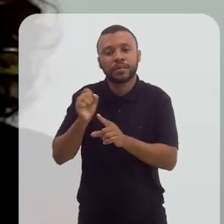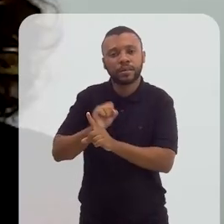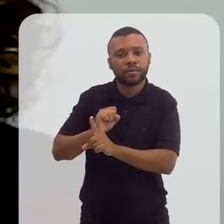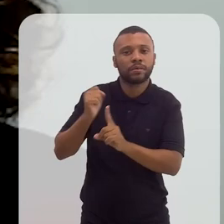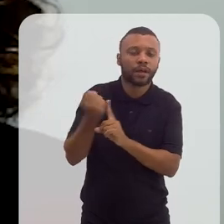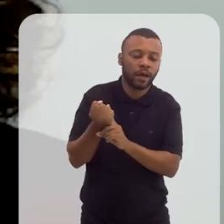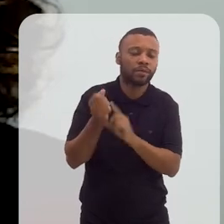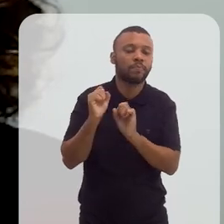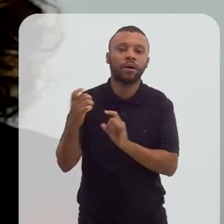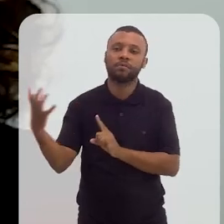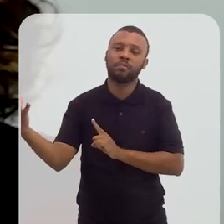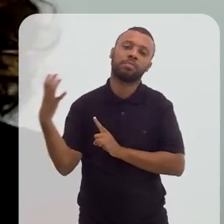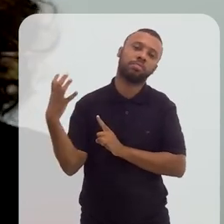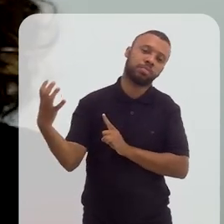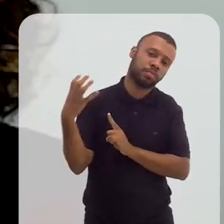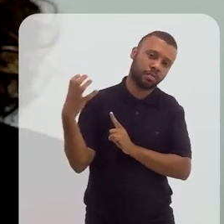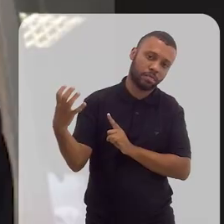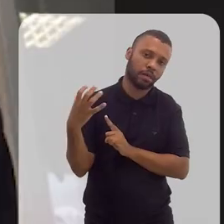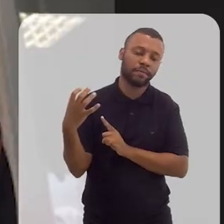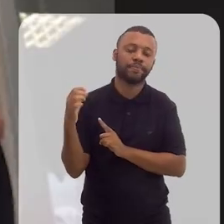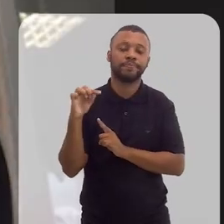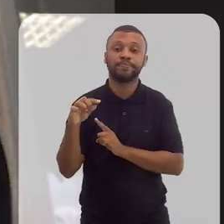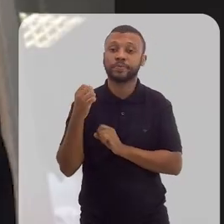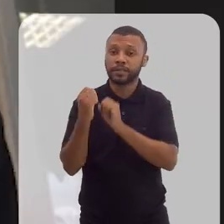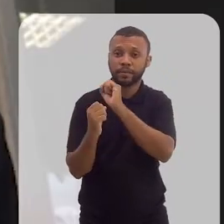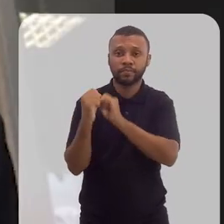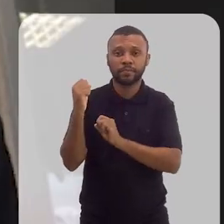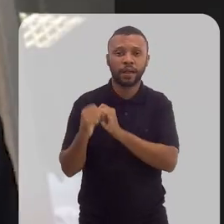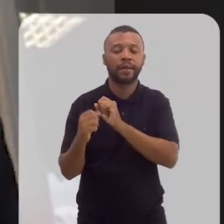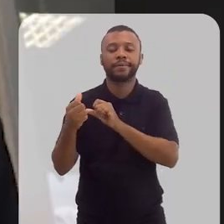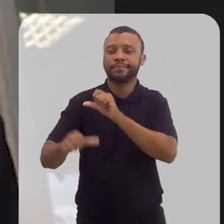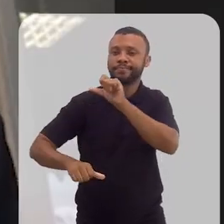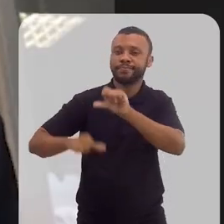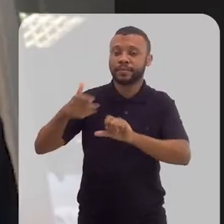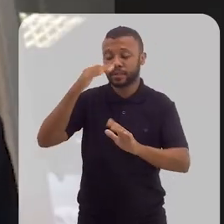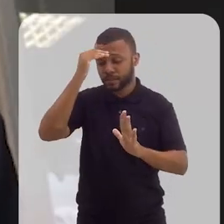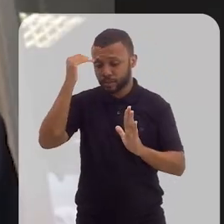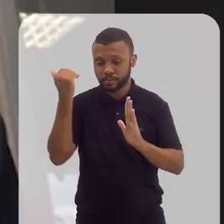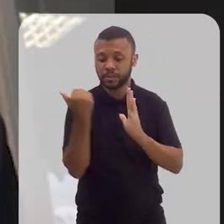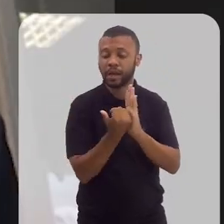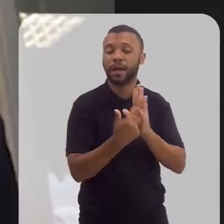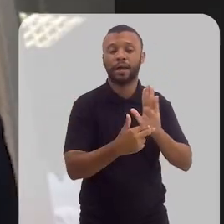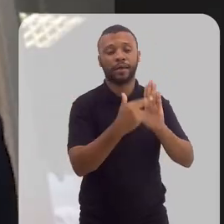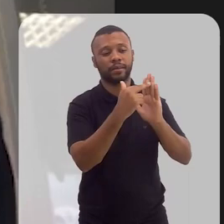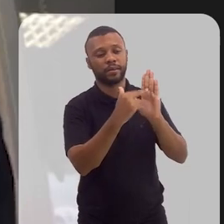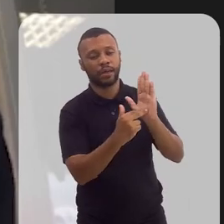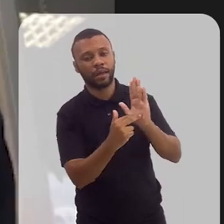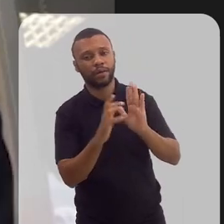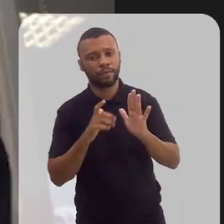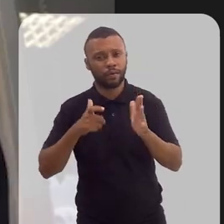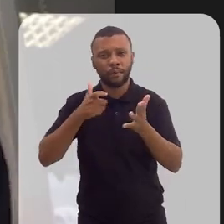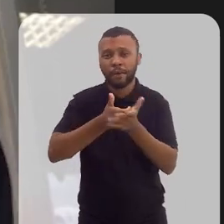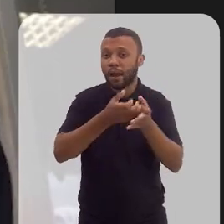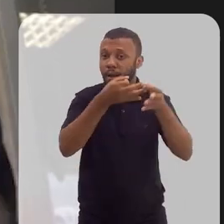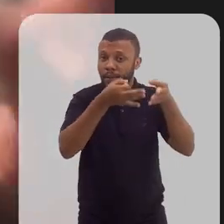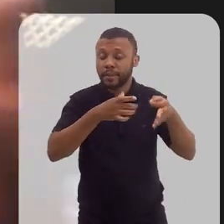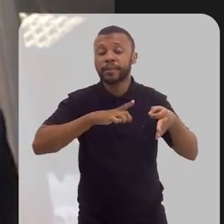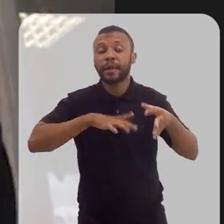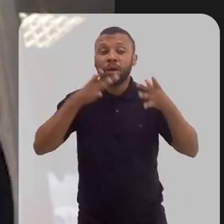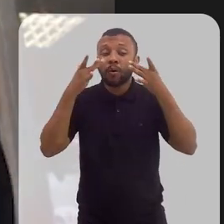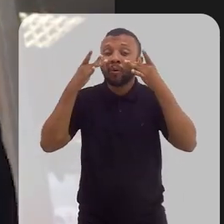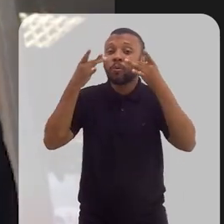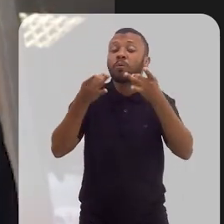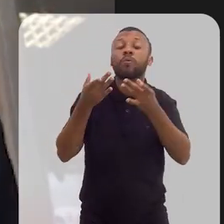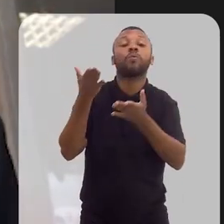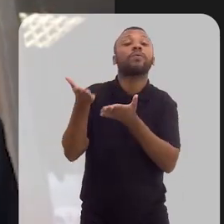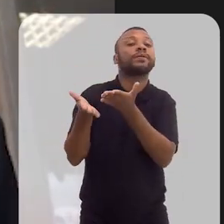acabem impulsionando as empresas a migrarem para critérios dessa maneira. Eu dizer, eu vou comprar realmente de quem tem um